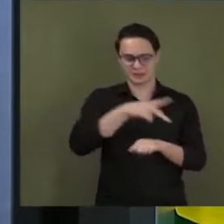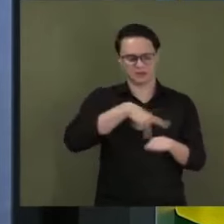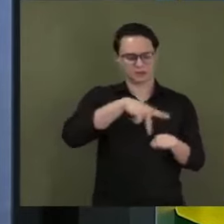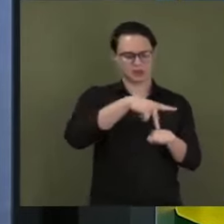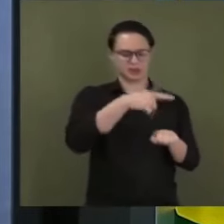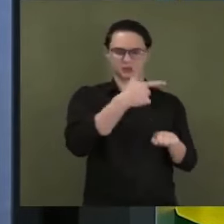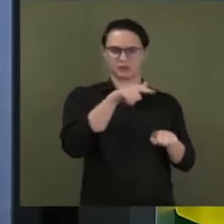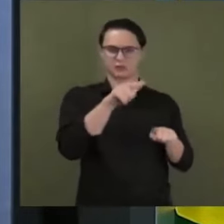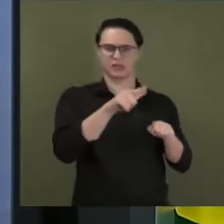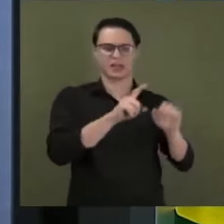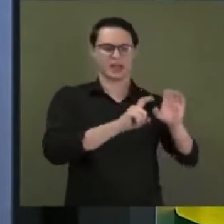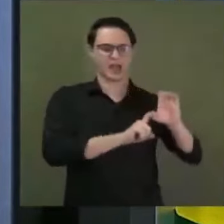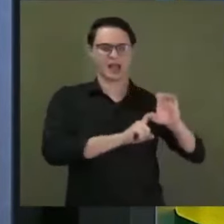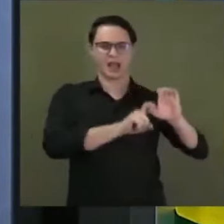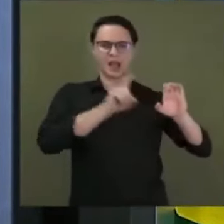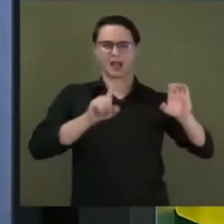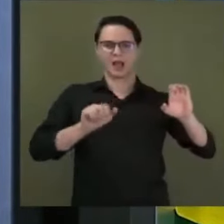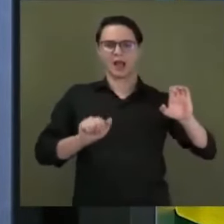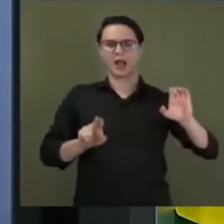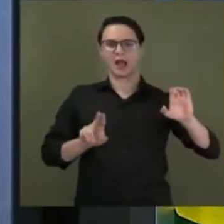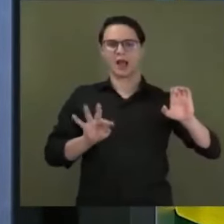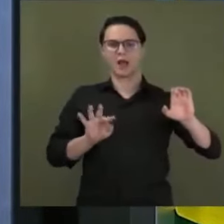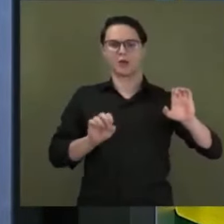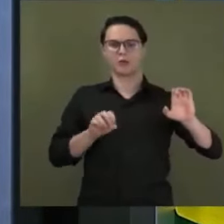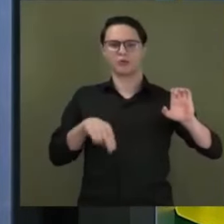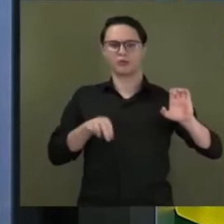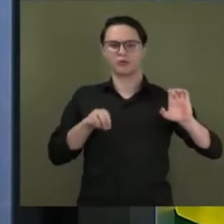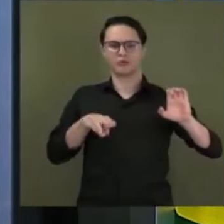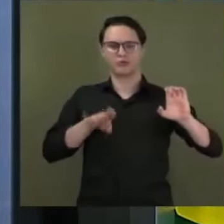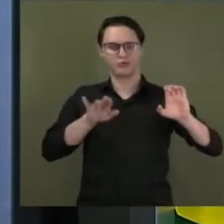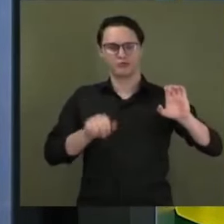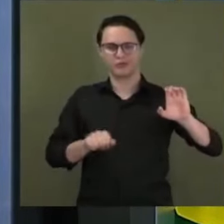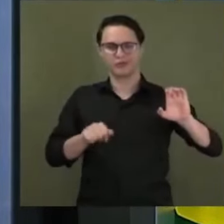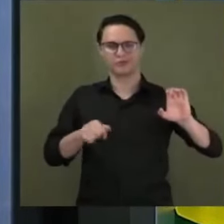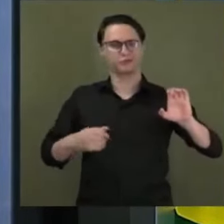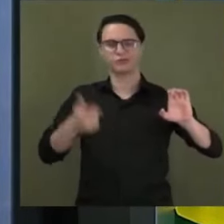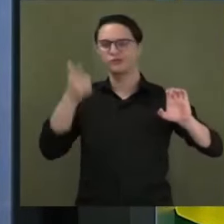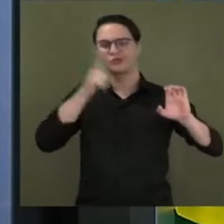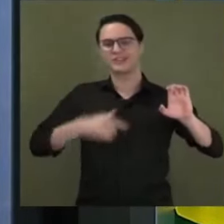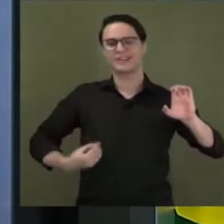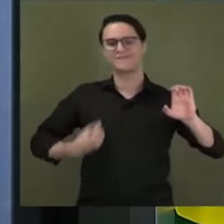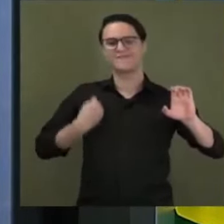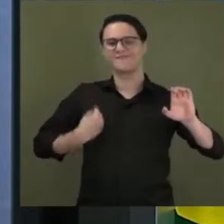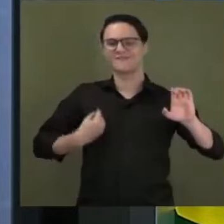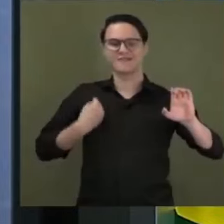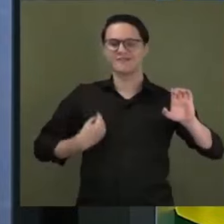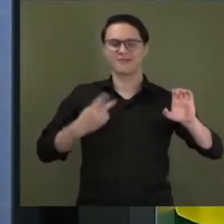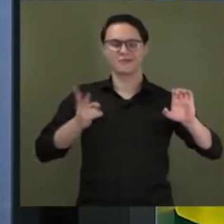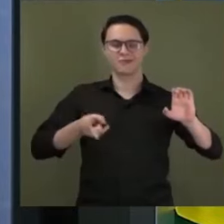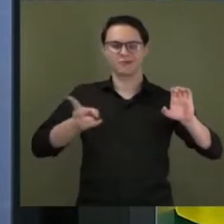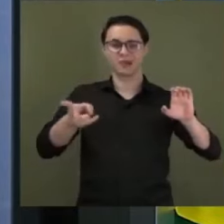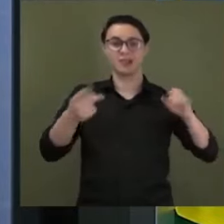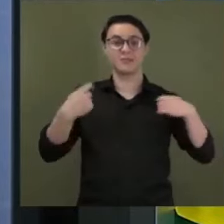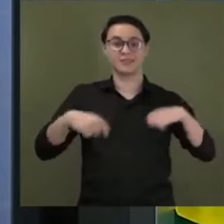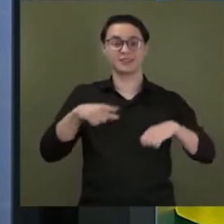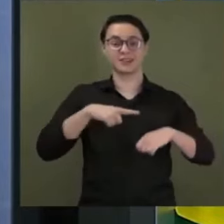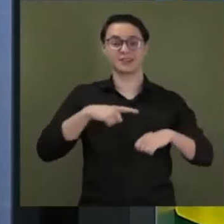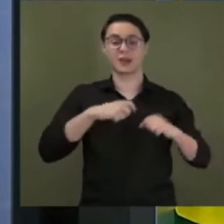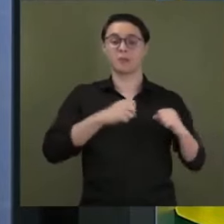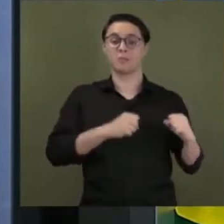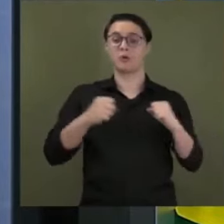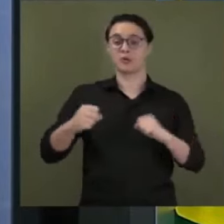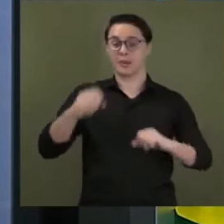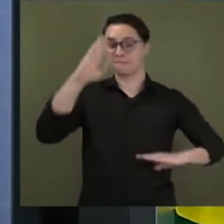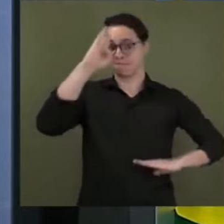alimentar energética e tecnológica não sobreviverá e precisa ter poder militar Pacífico como tá na nossa